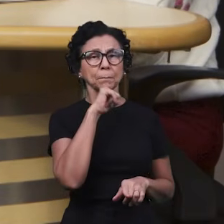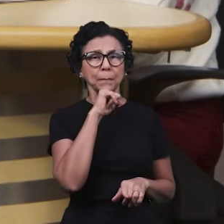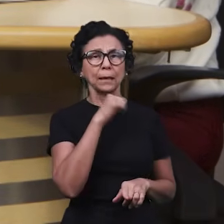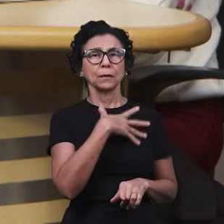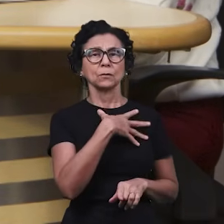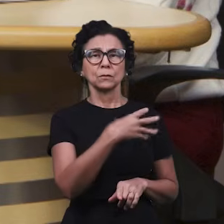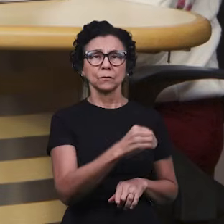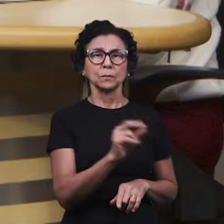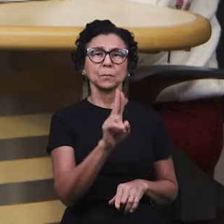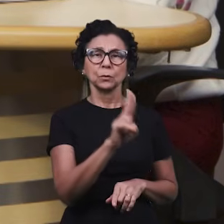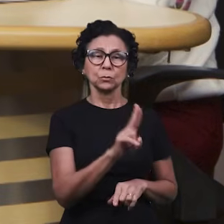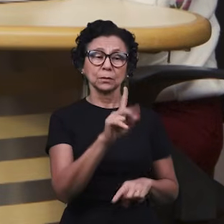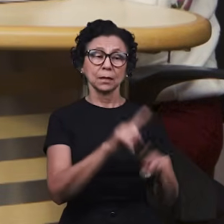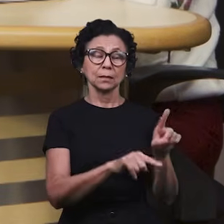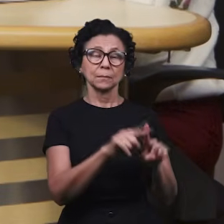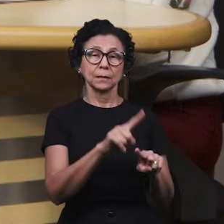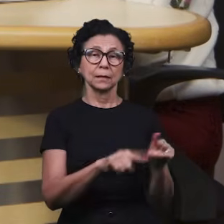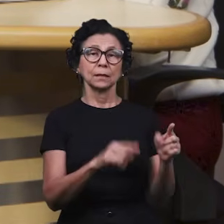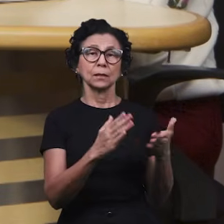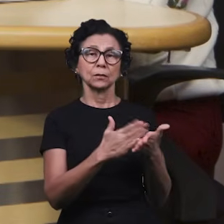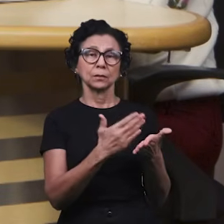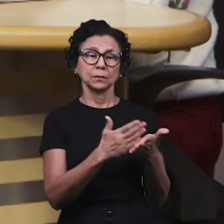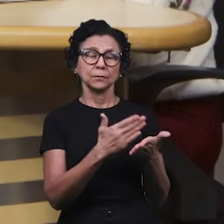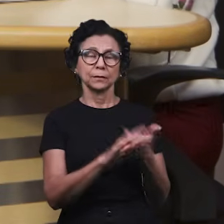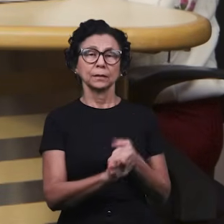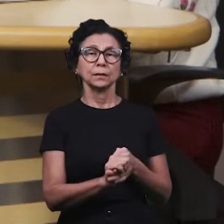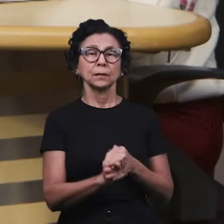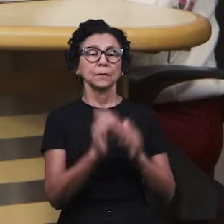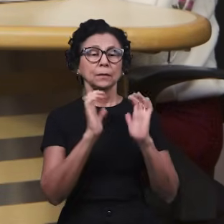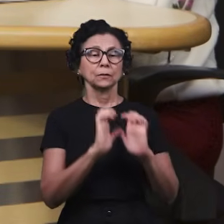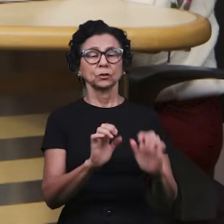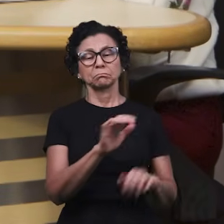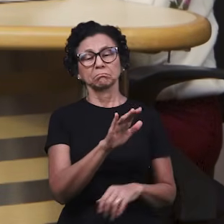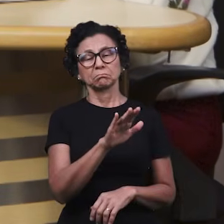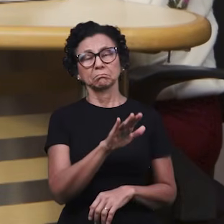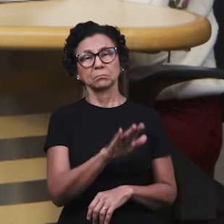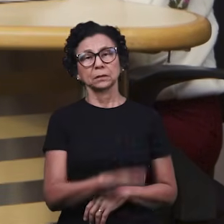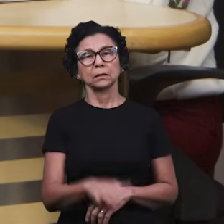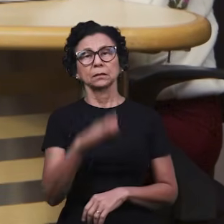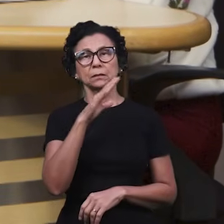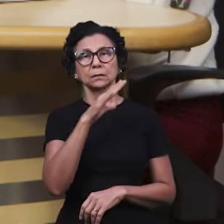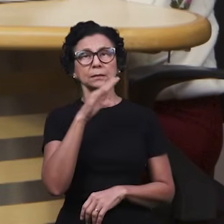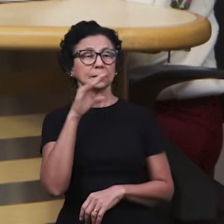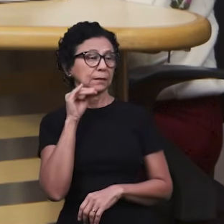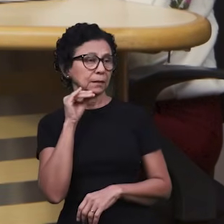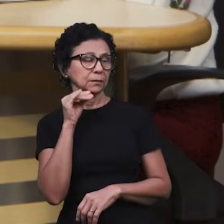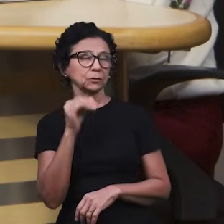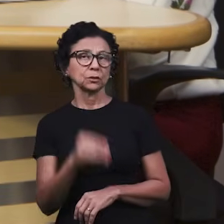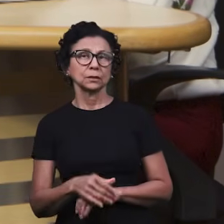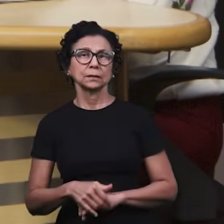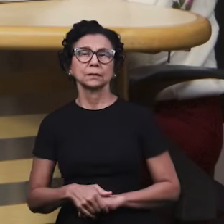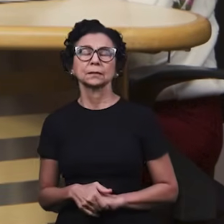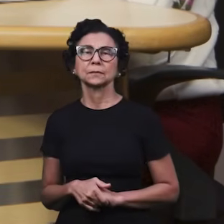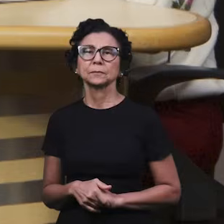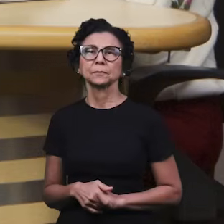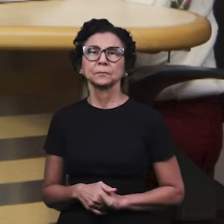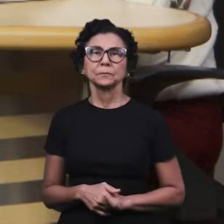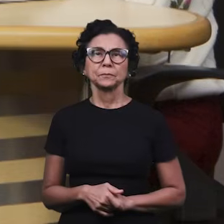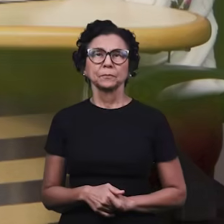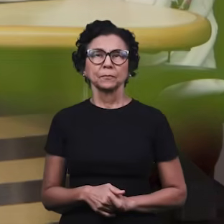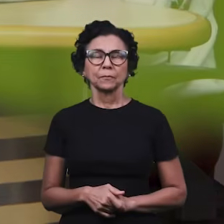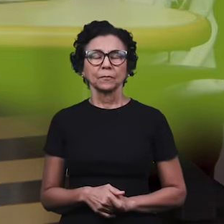uso desse material para o trabalho com as nossas crianças, adolescentes. O texto se encontra